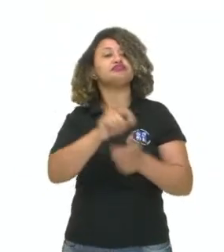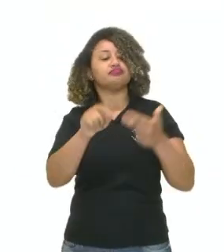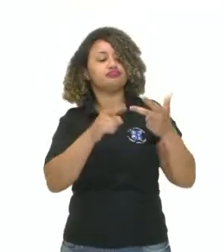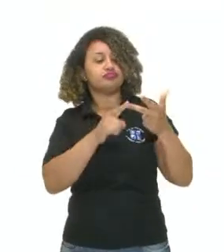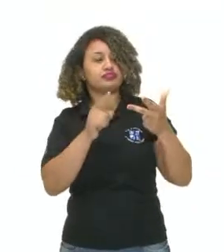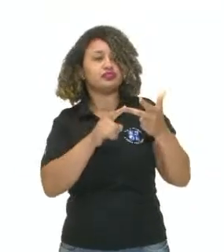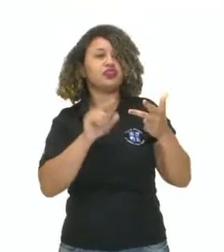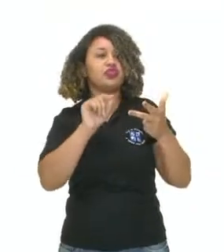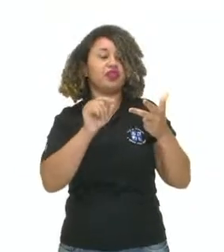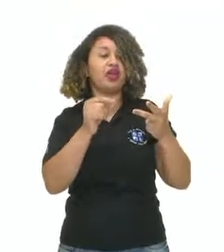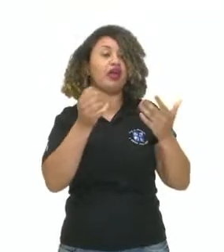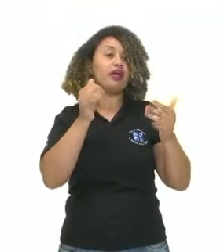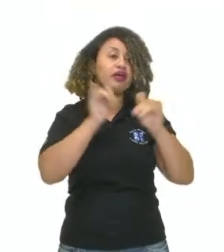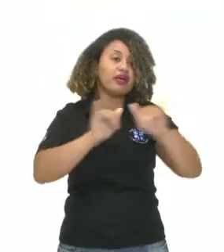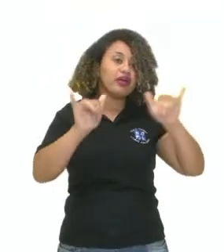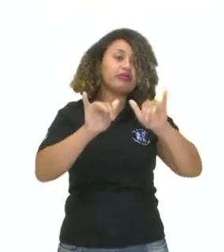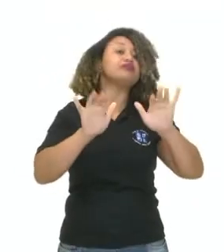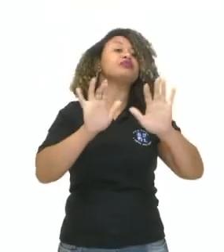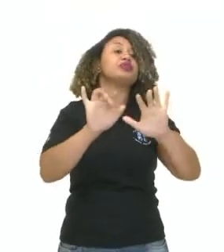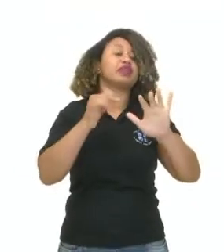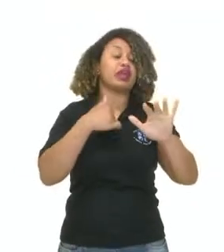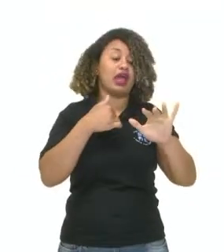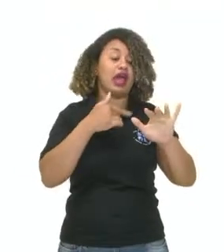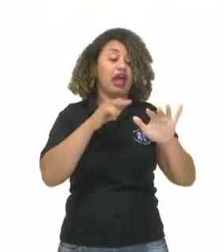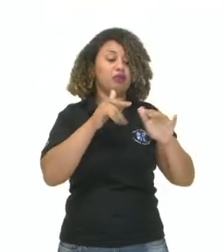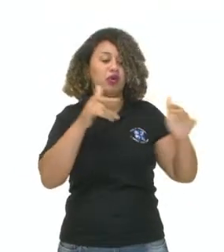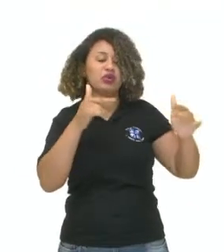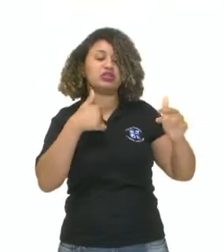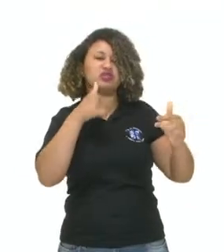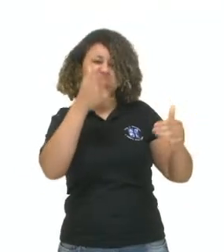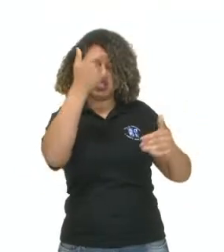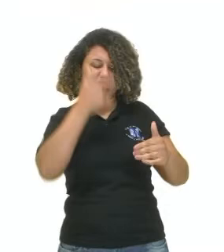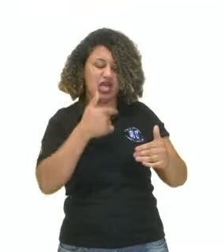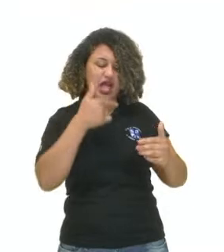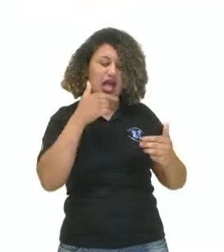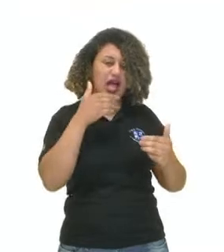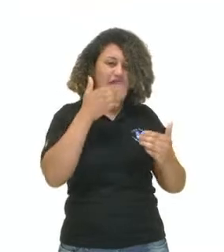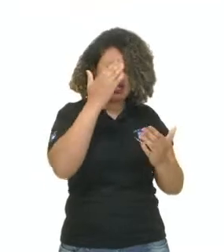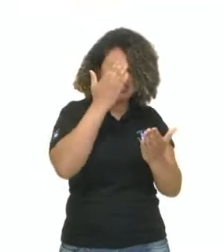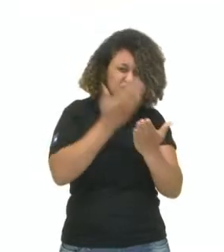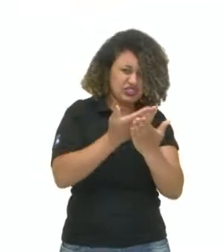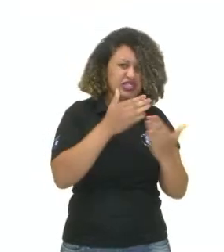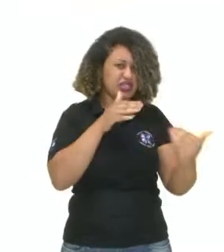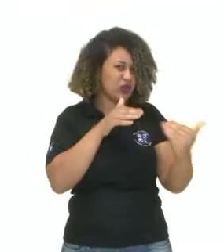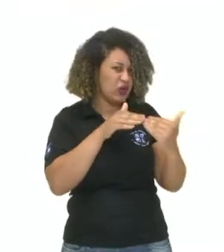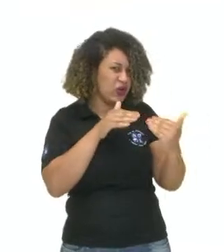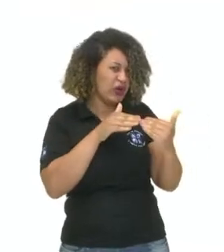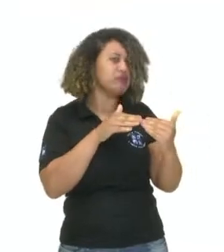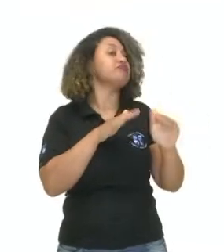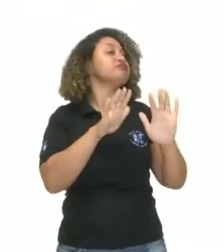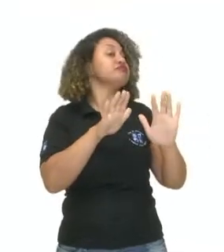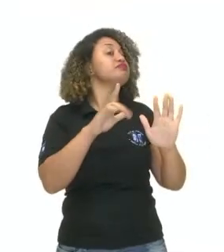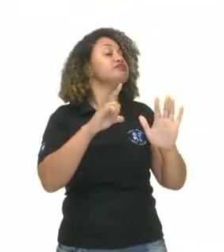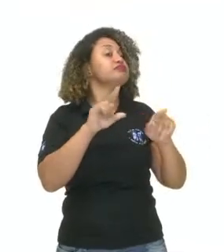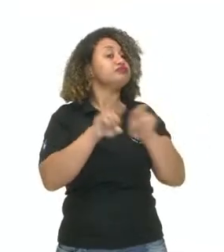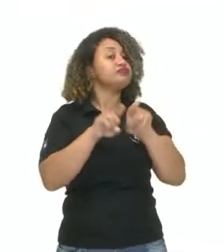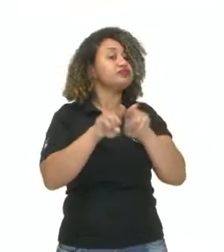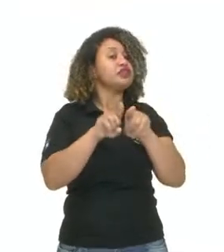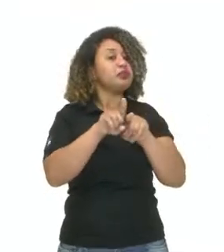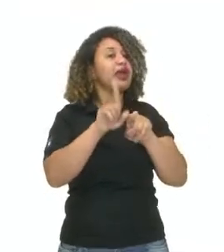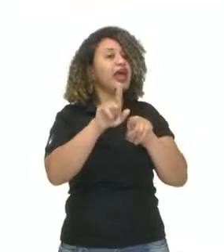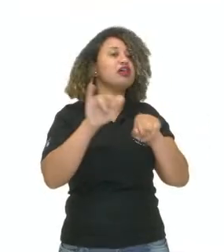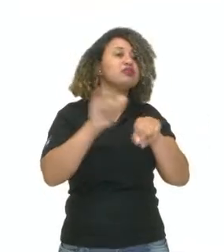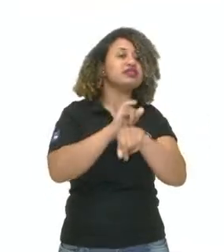A notícia simplesmente confirma alguma convicção sua? Também é uma técnica da notícia